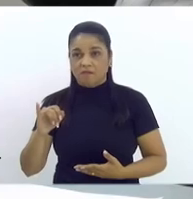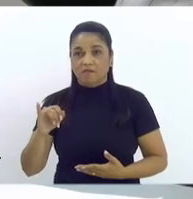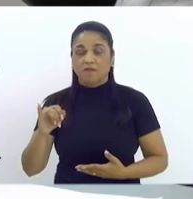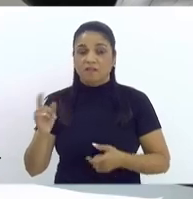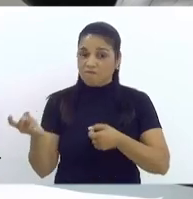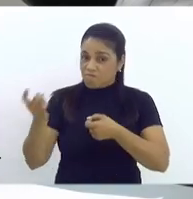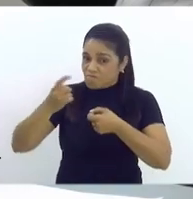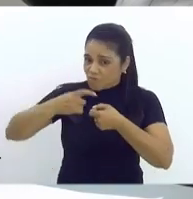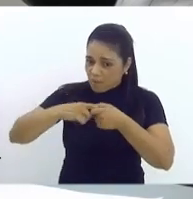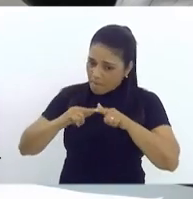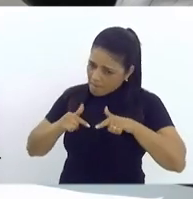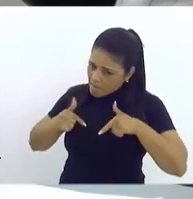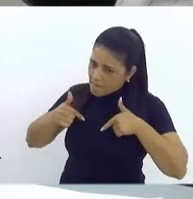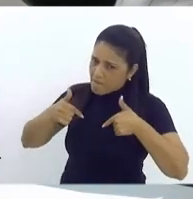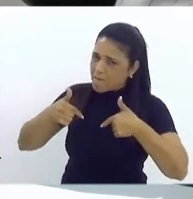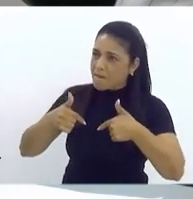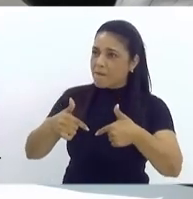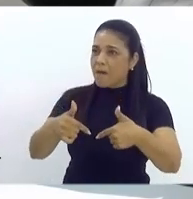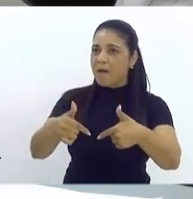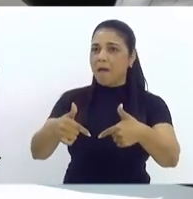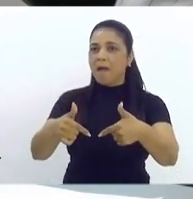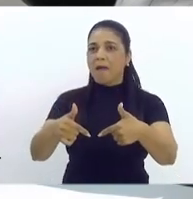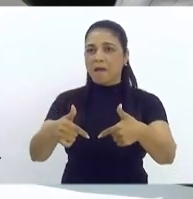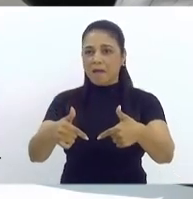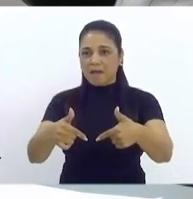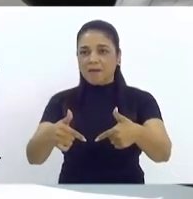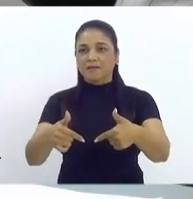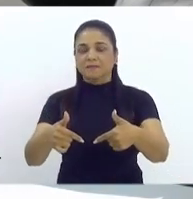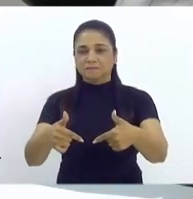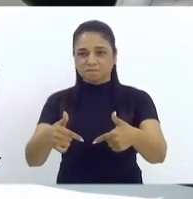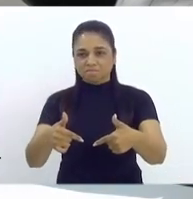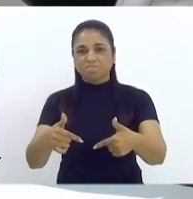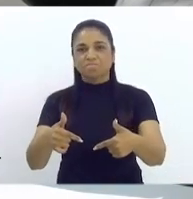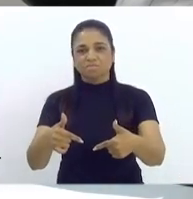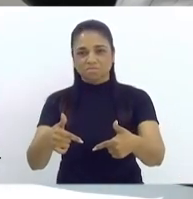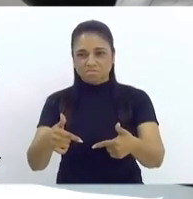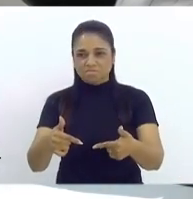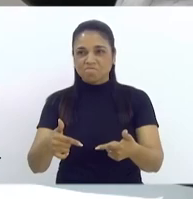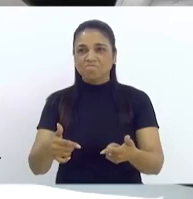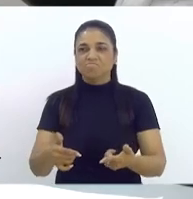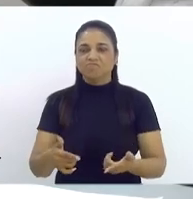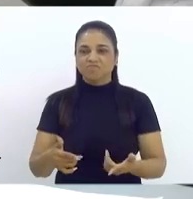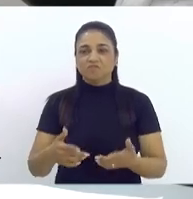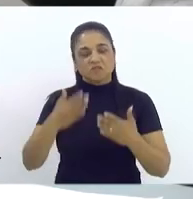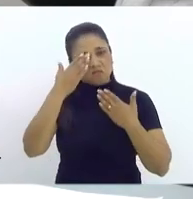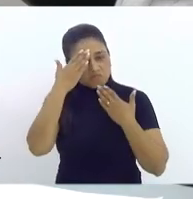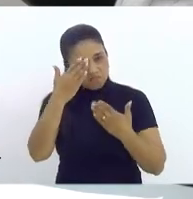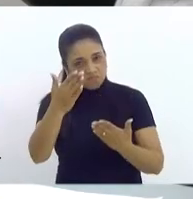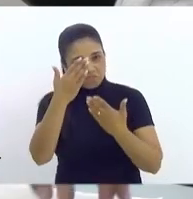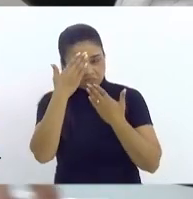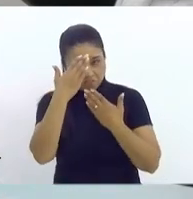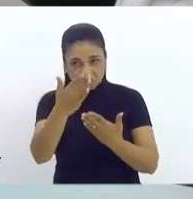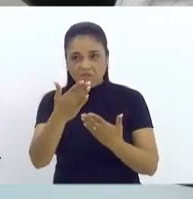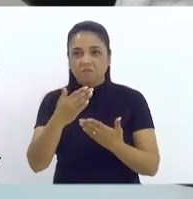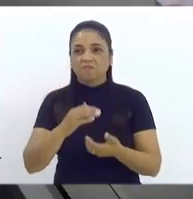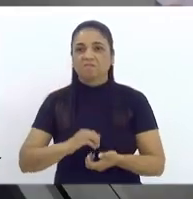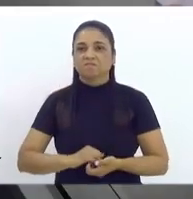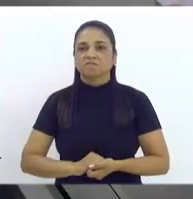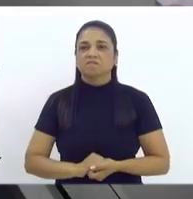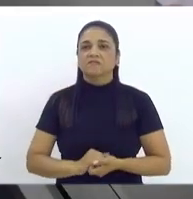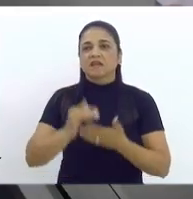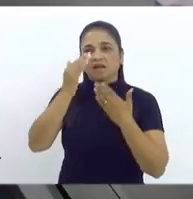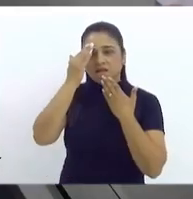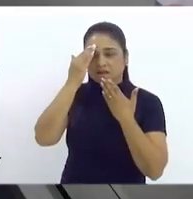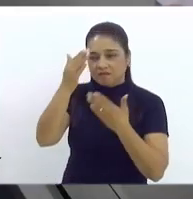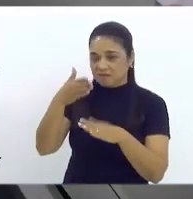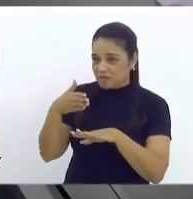a todo vapor. E o povo vai cobrar isso da gente. Então, muito obrigado por tudo. Bem, agradeço